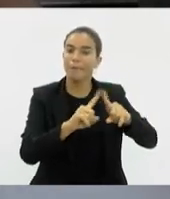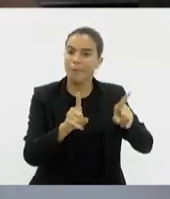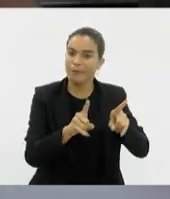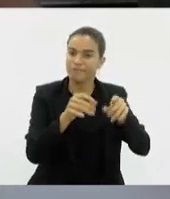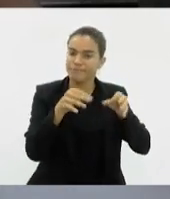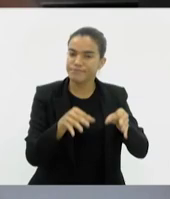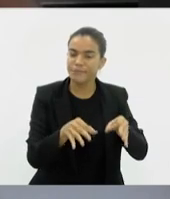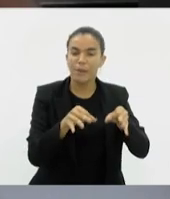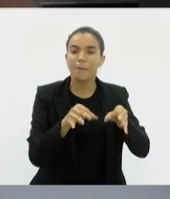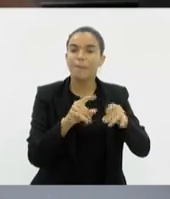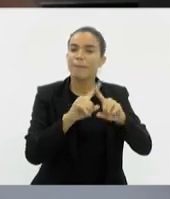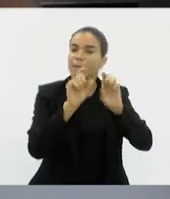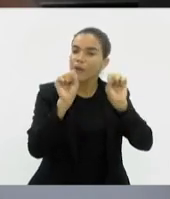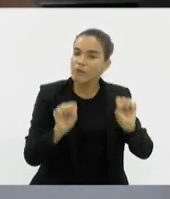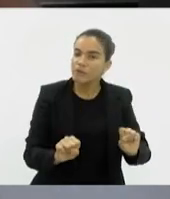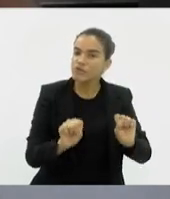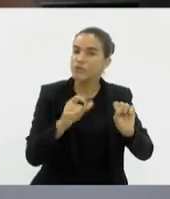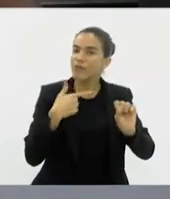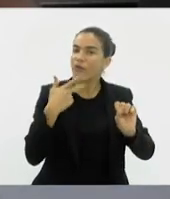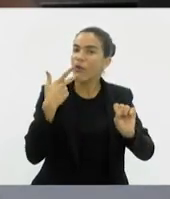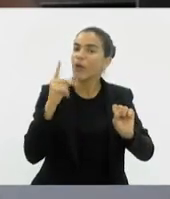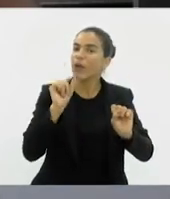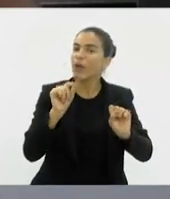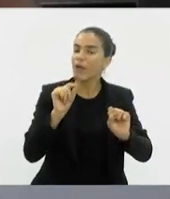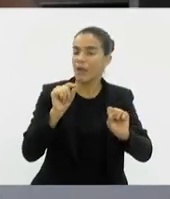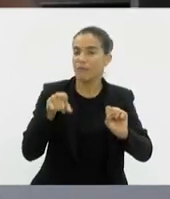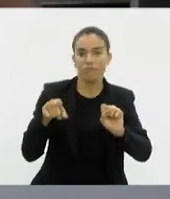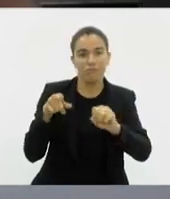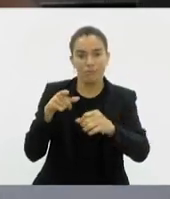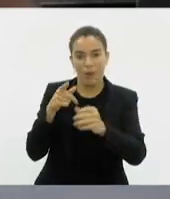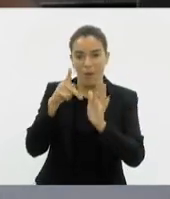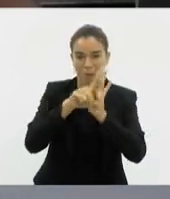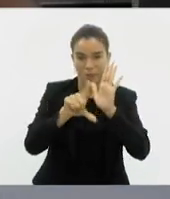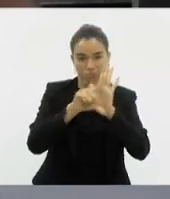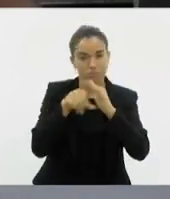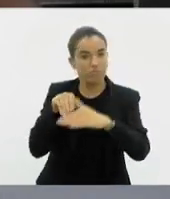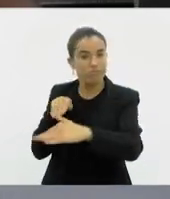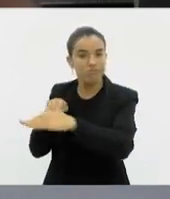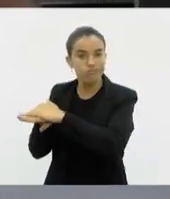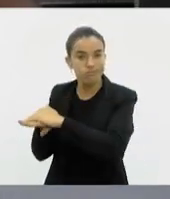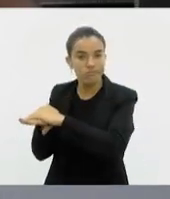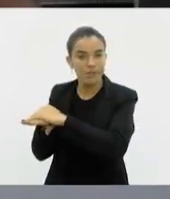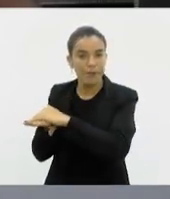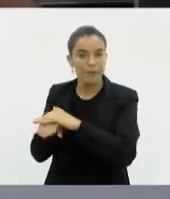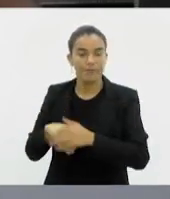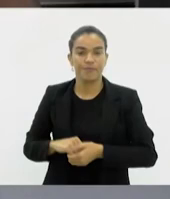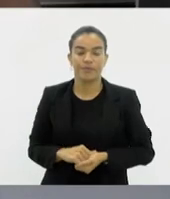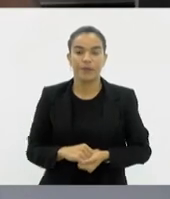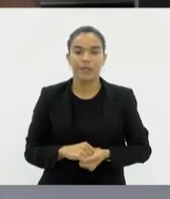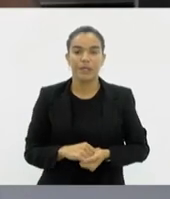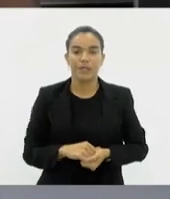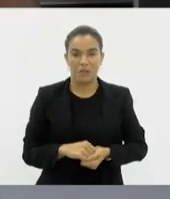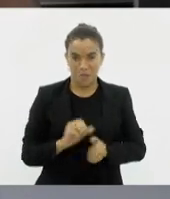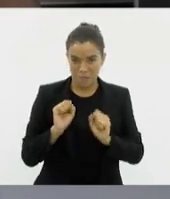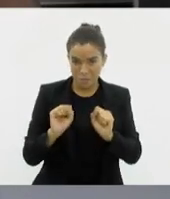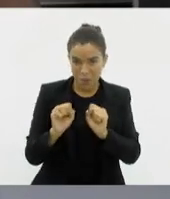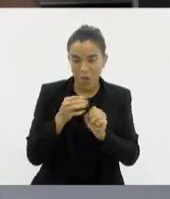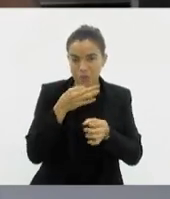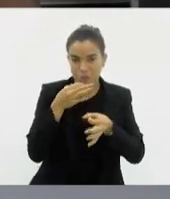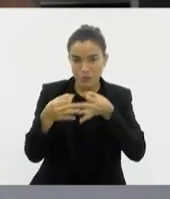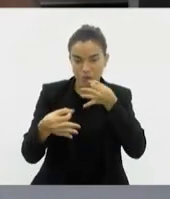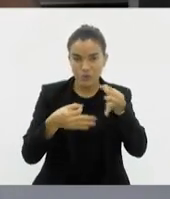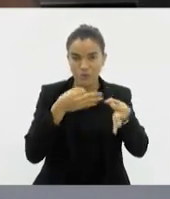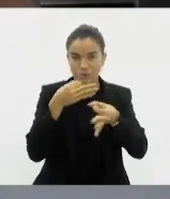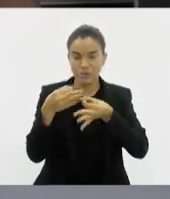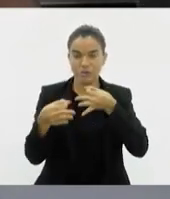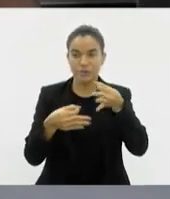precisa, mas o sistema acusava em arquivo. Então, assim, eu peço vistas... Posso fazer uma sugestão, Vossa Excelência? Para a gente,